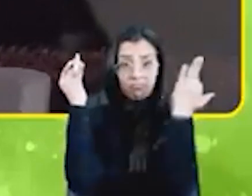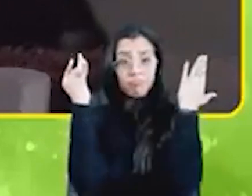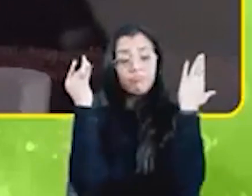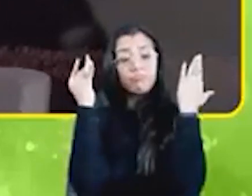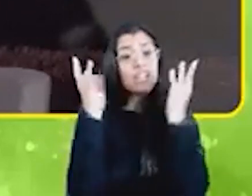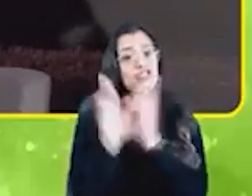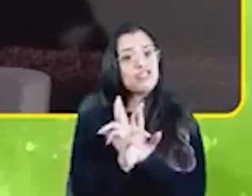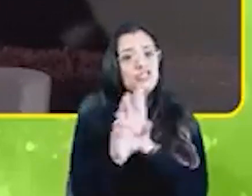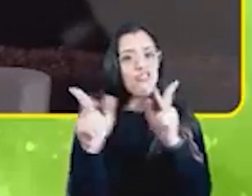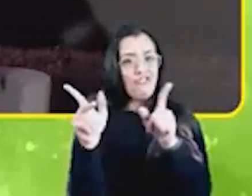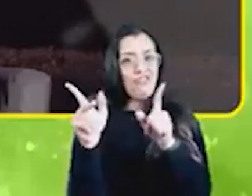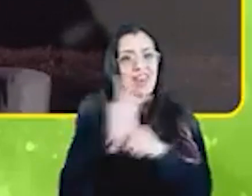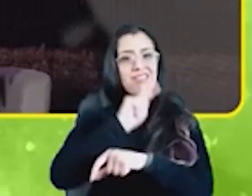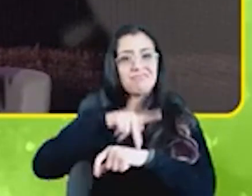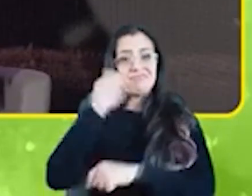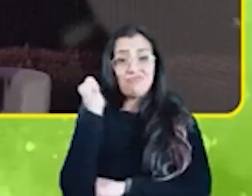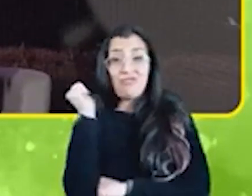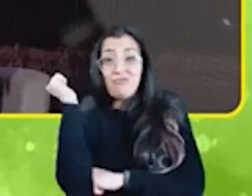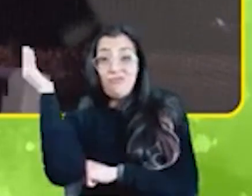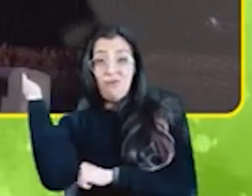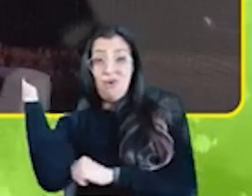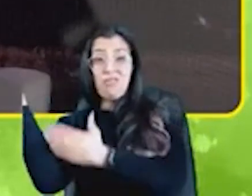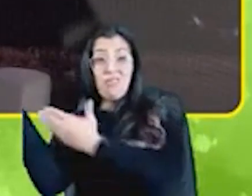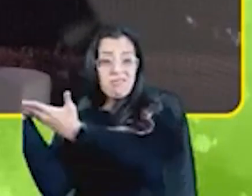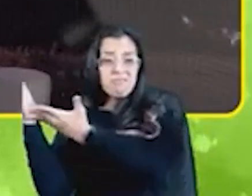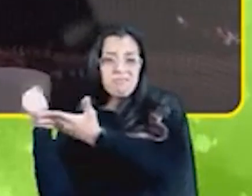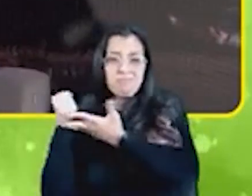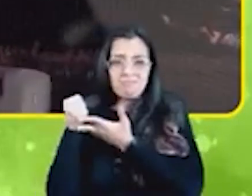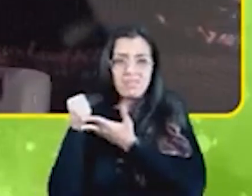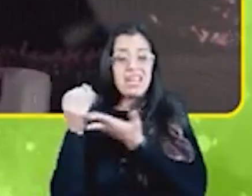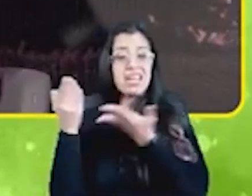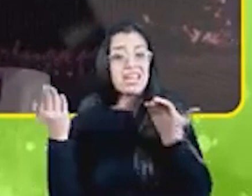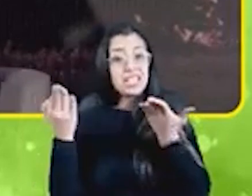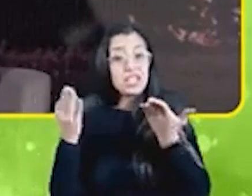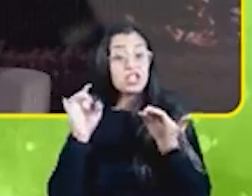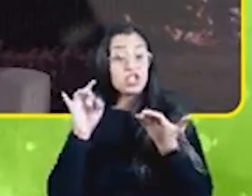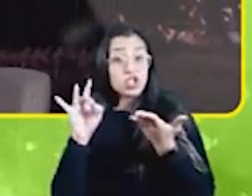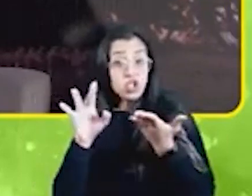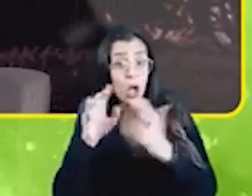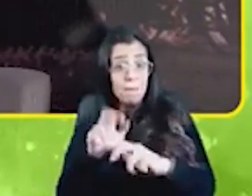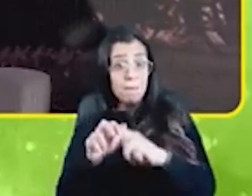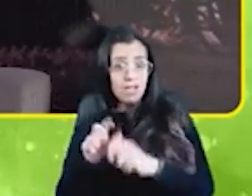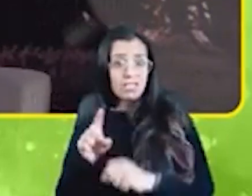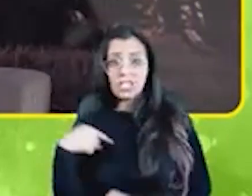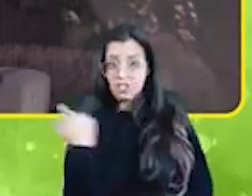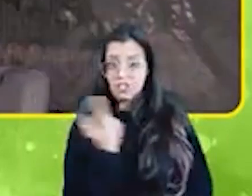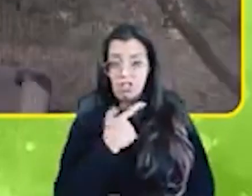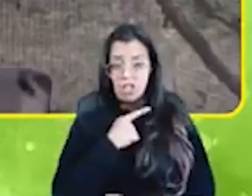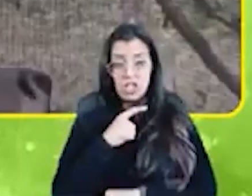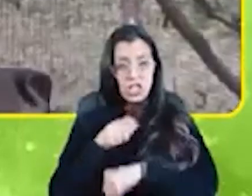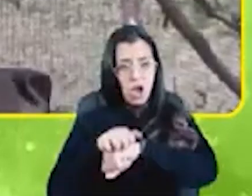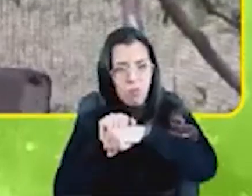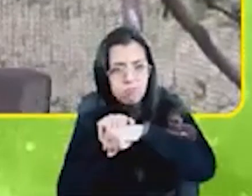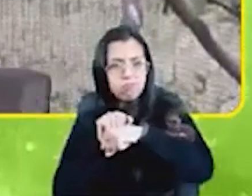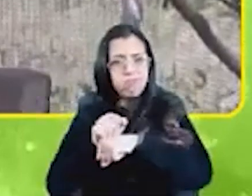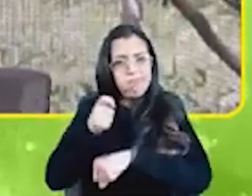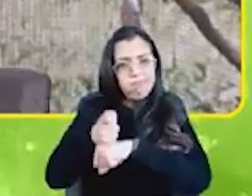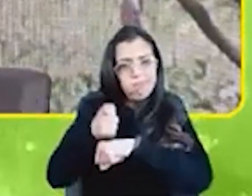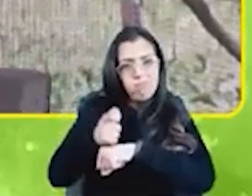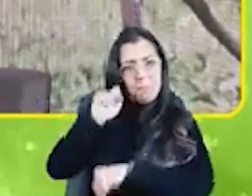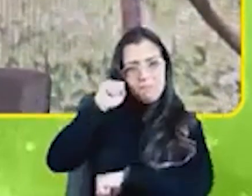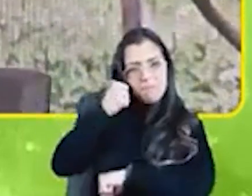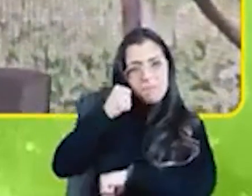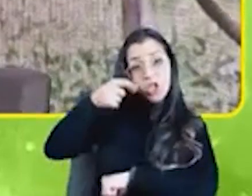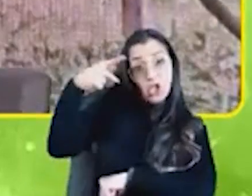fonte fóssil tão só pra gente até um carvão vegetal Isso já é uma vantagem incrível e além do carvão vegetal esse projeto ele se